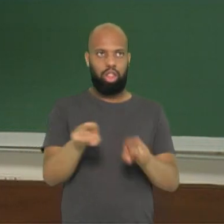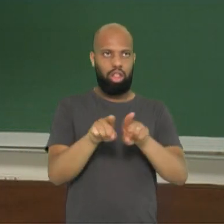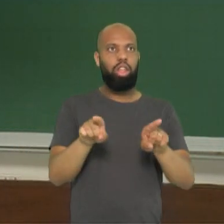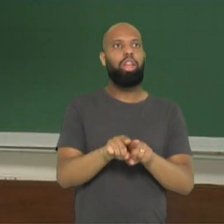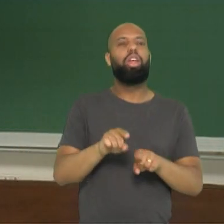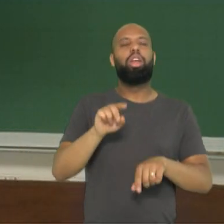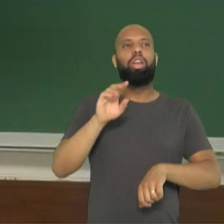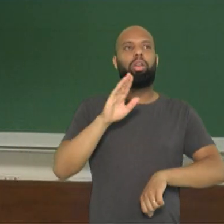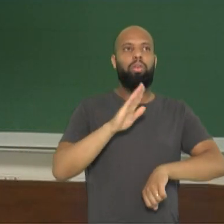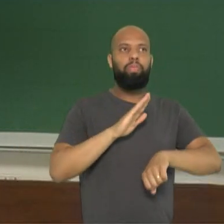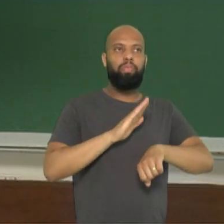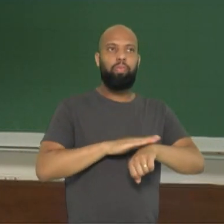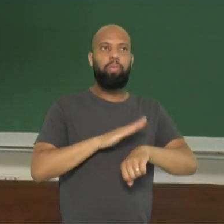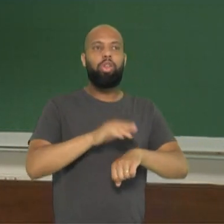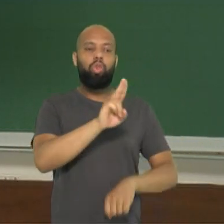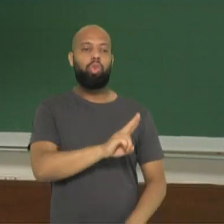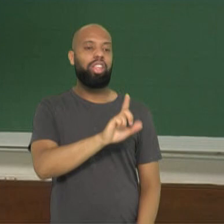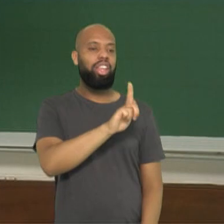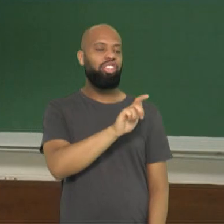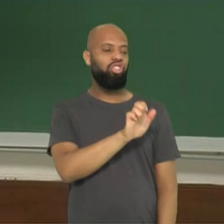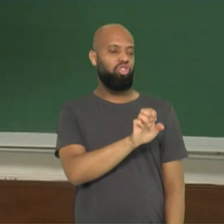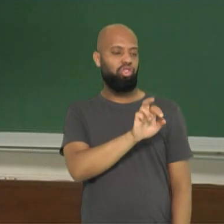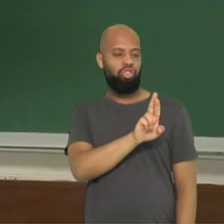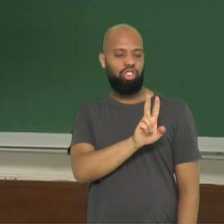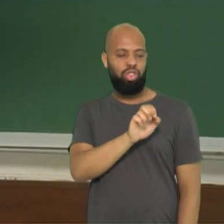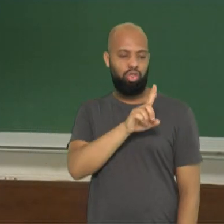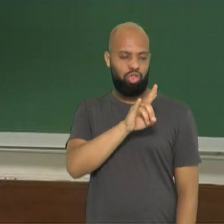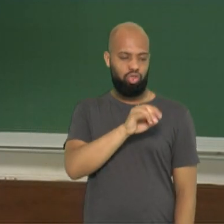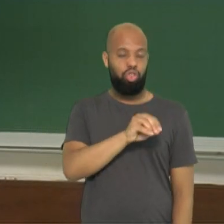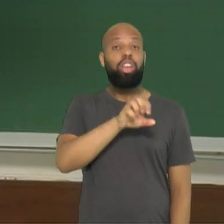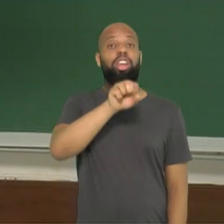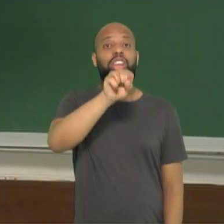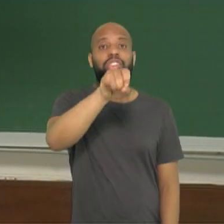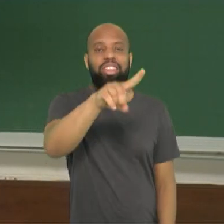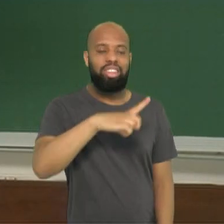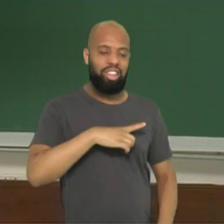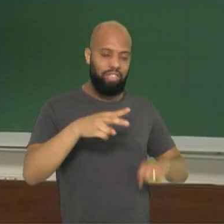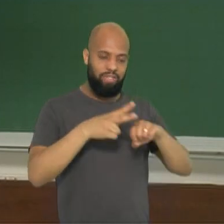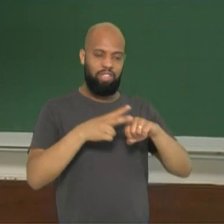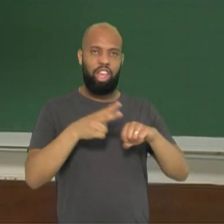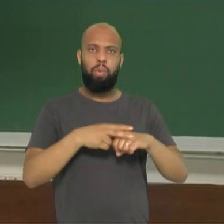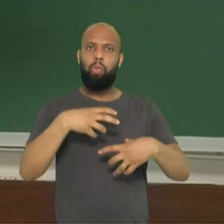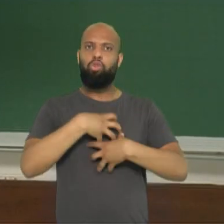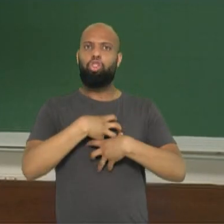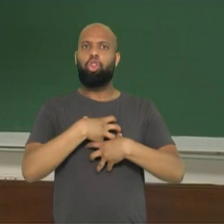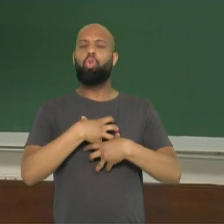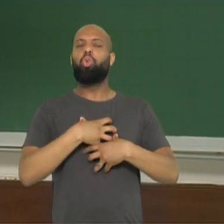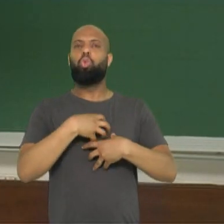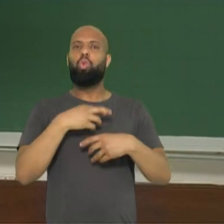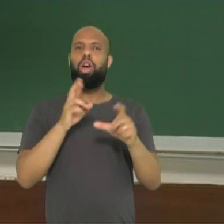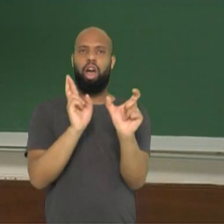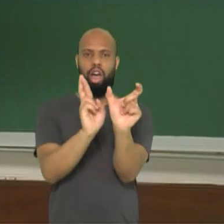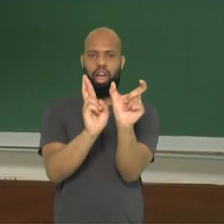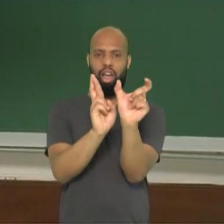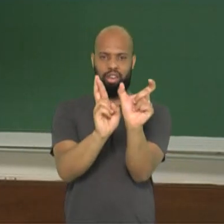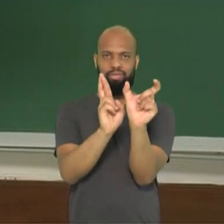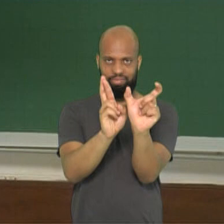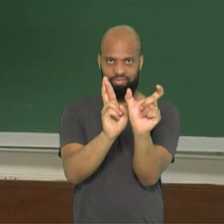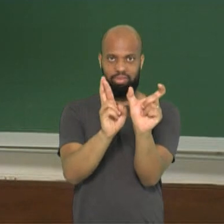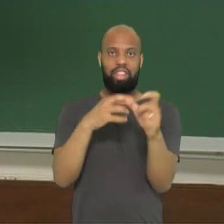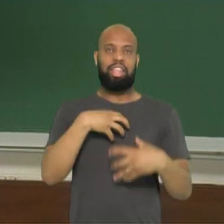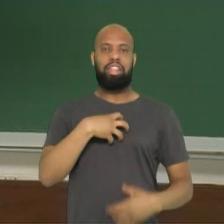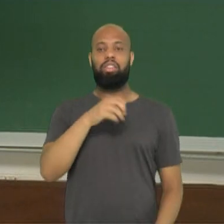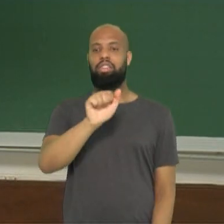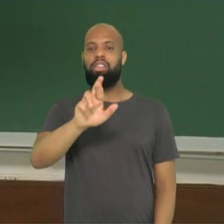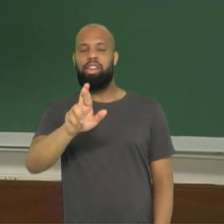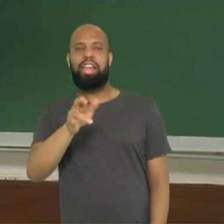verbo, né, no infinitivo, quando ele não está conjugado na sua forma fixa, quando ele terminar em ar, como